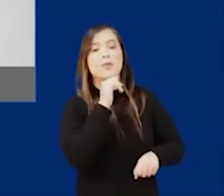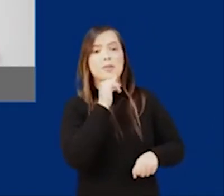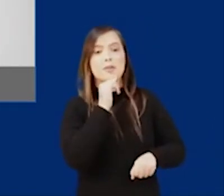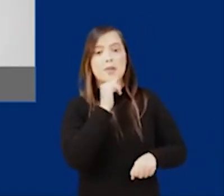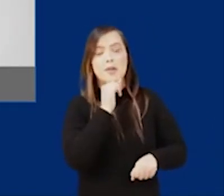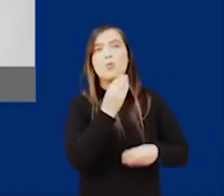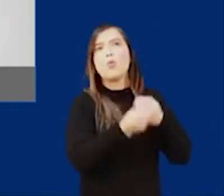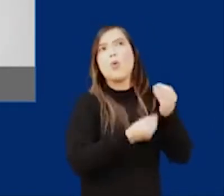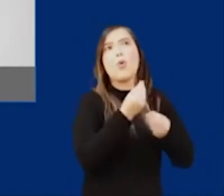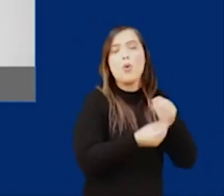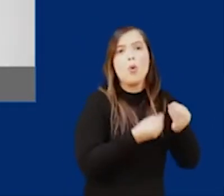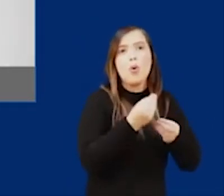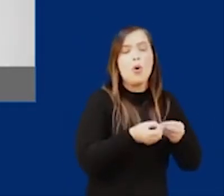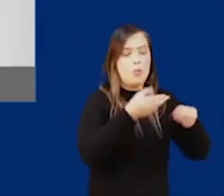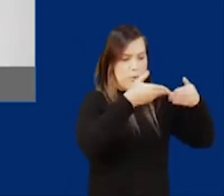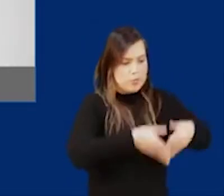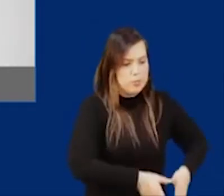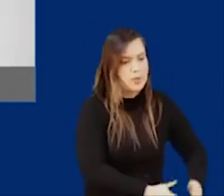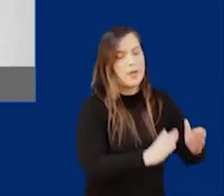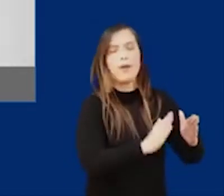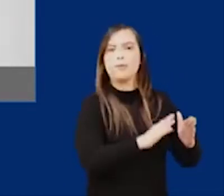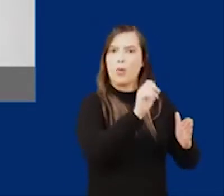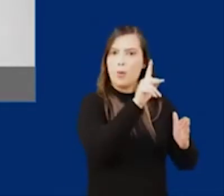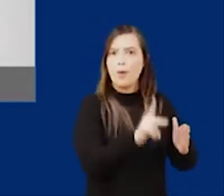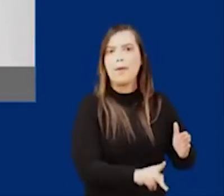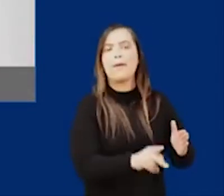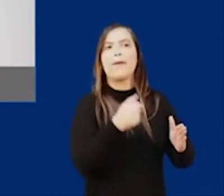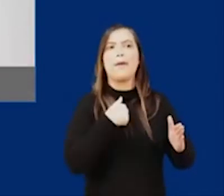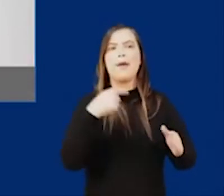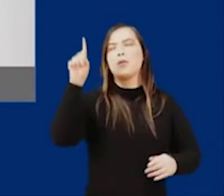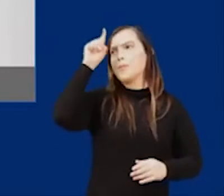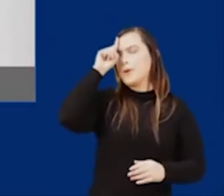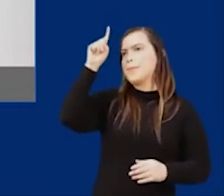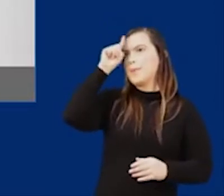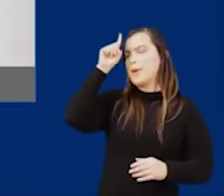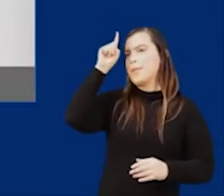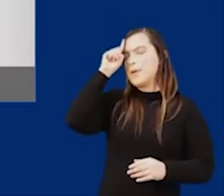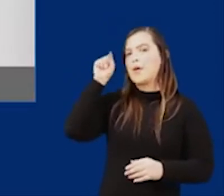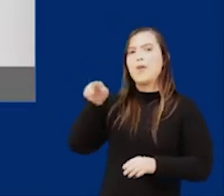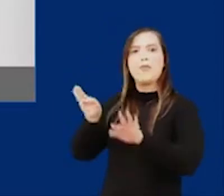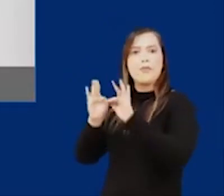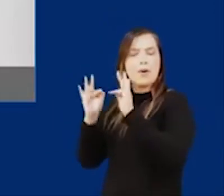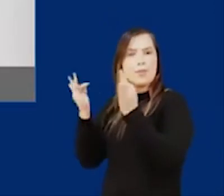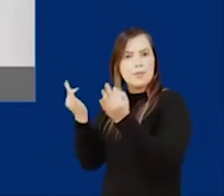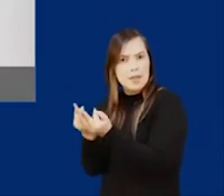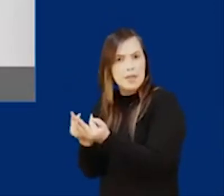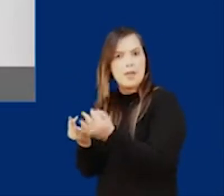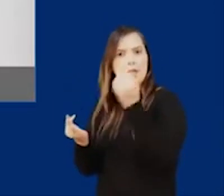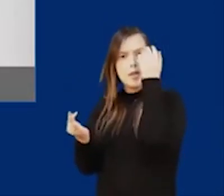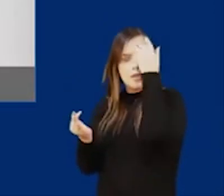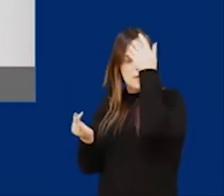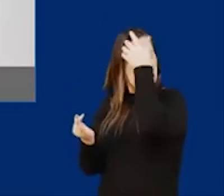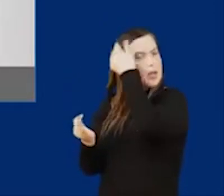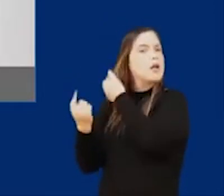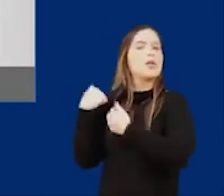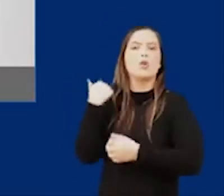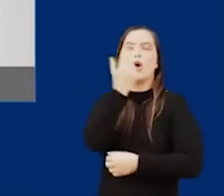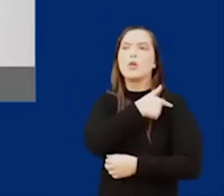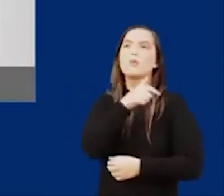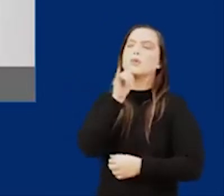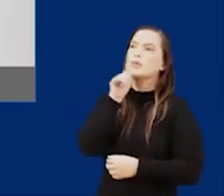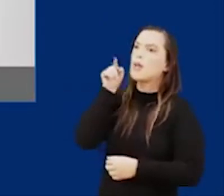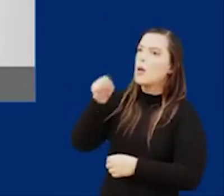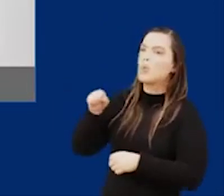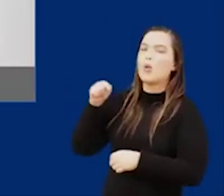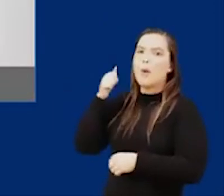como foi o nascimento delas, qual que é a rotina dessa família. Então, a gente acaba fazendo com que essa mulher caminhe